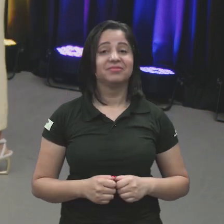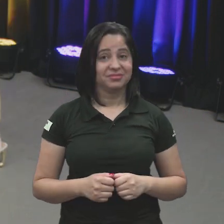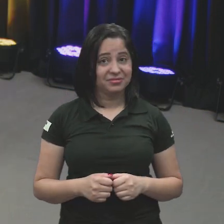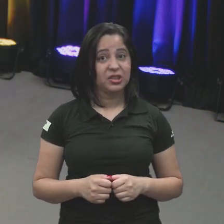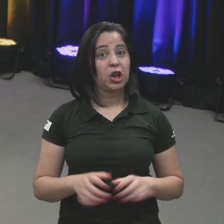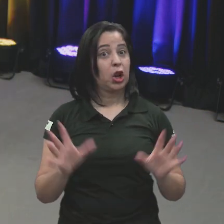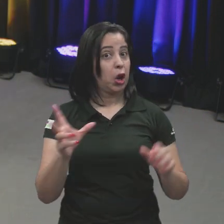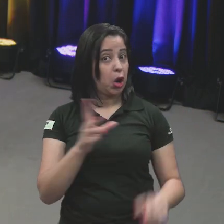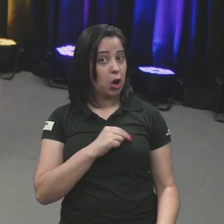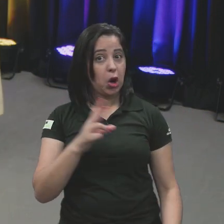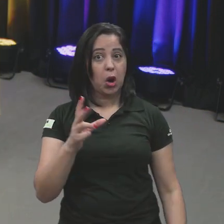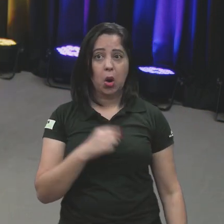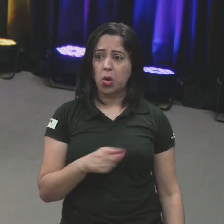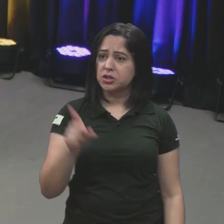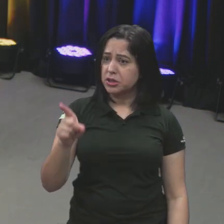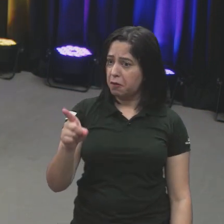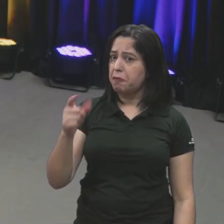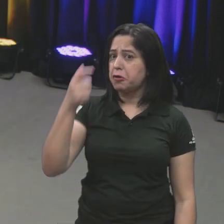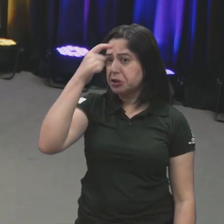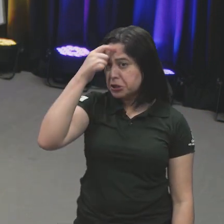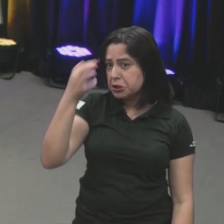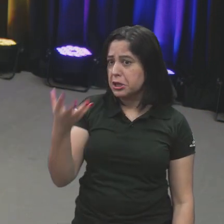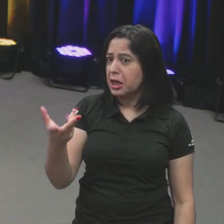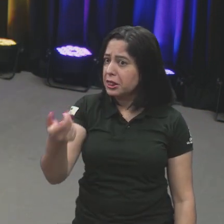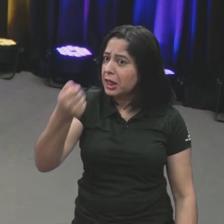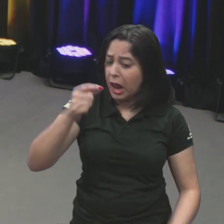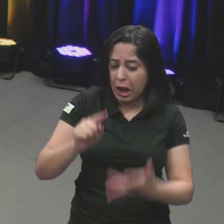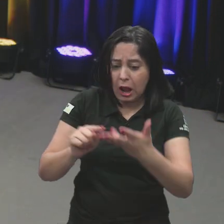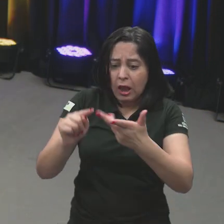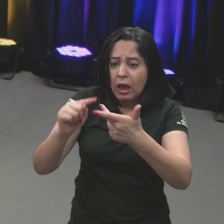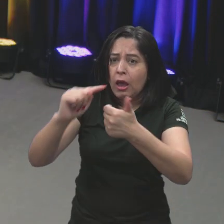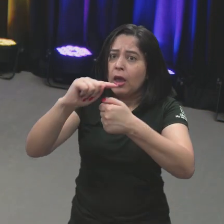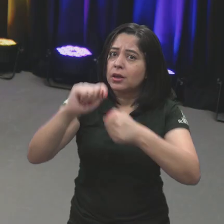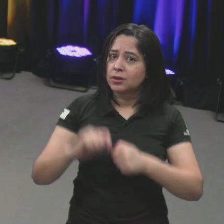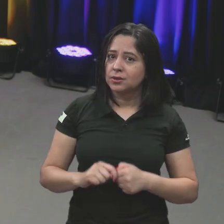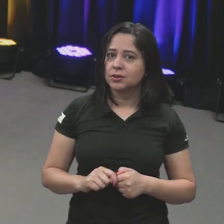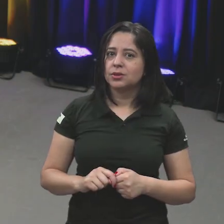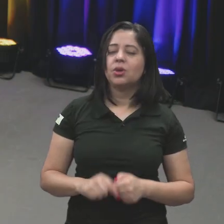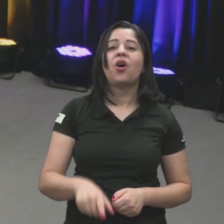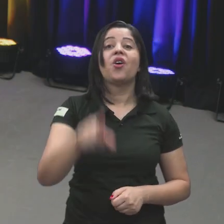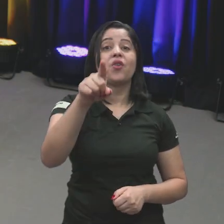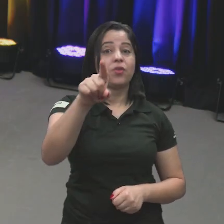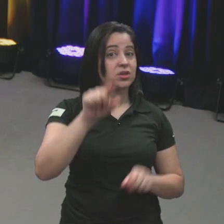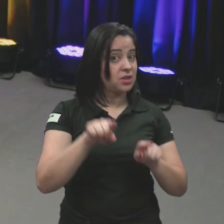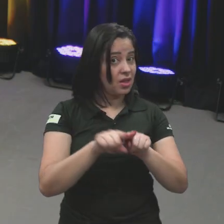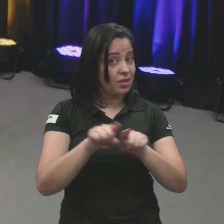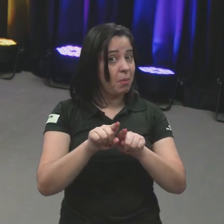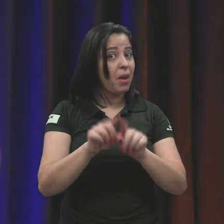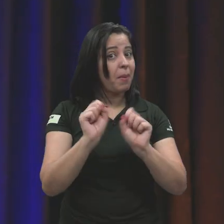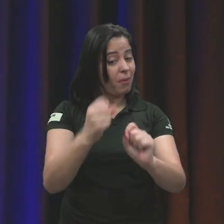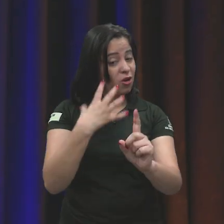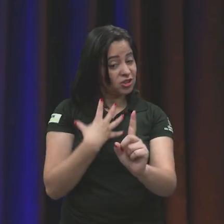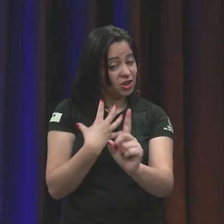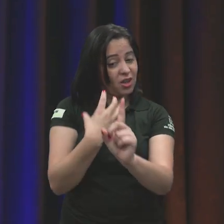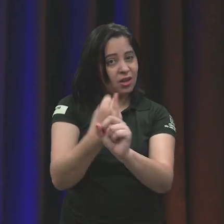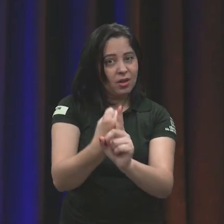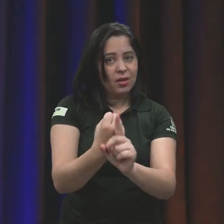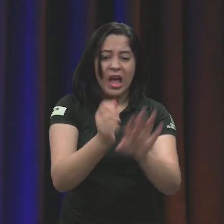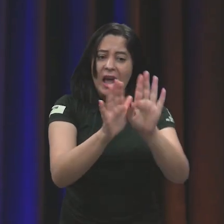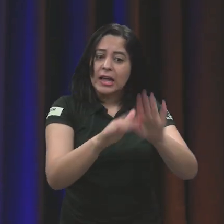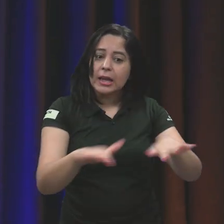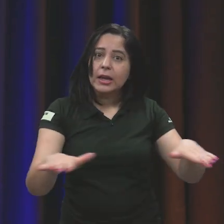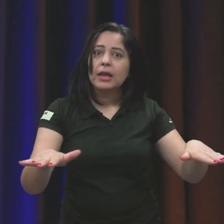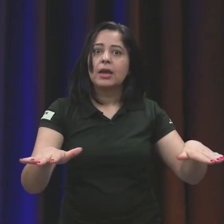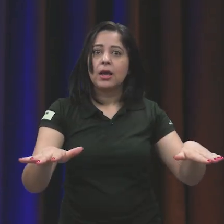hein, gente? O que é esse talento super eclético? É para inspirar vocês aí de casa, desde a